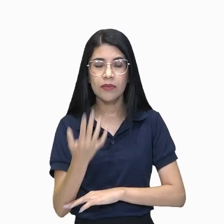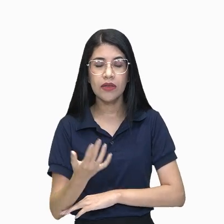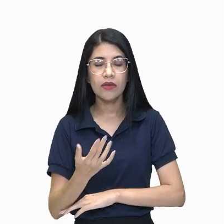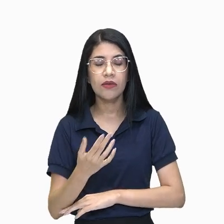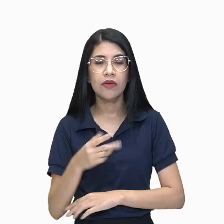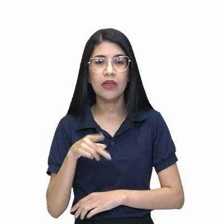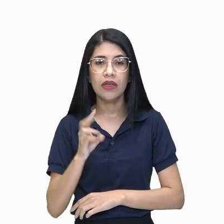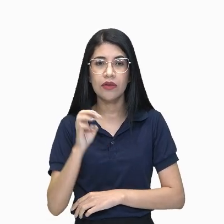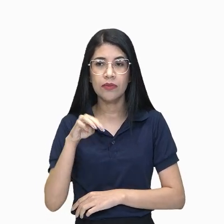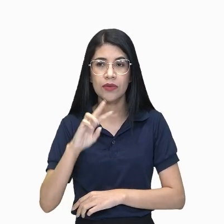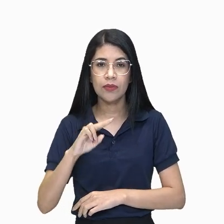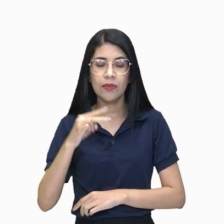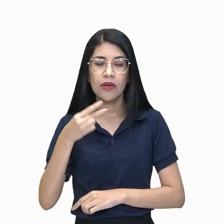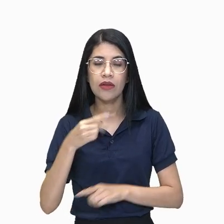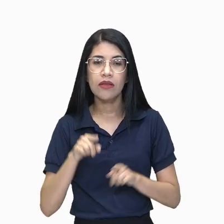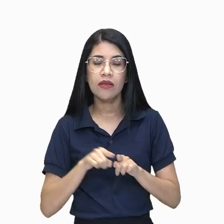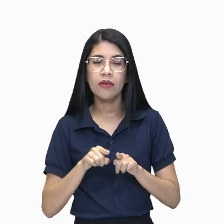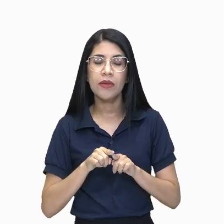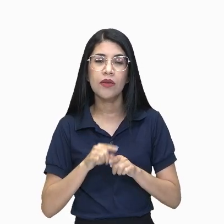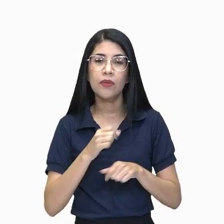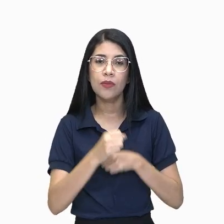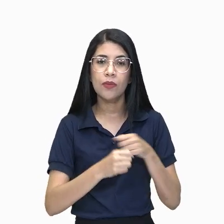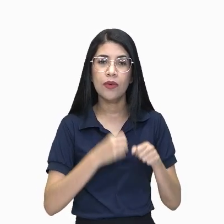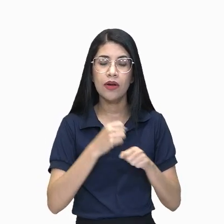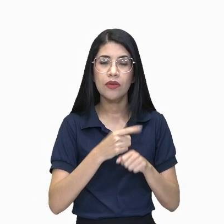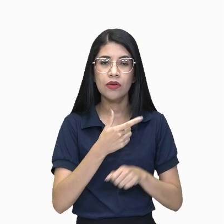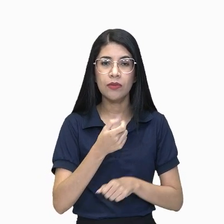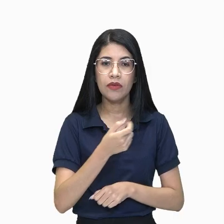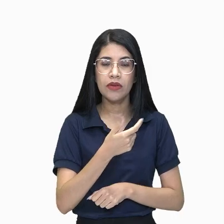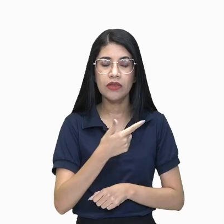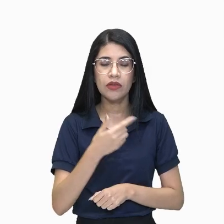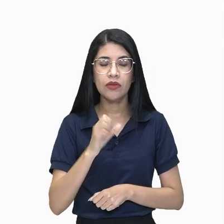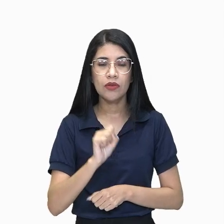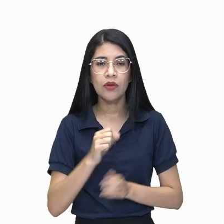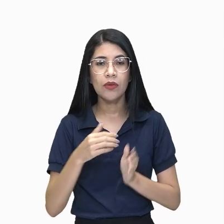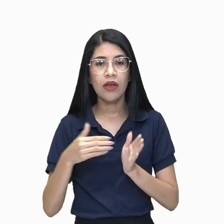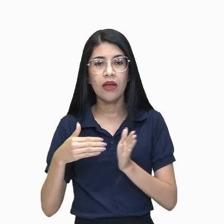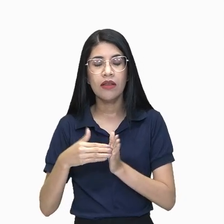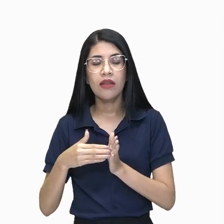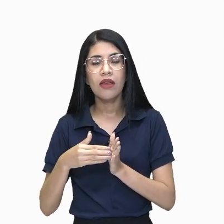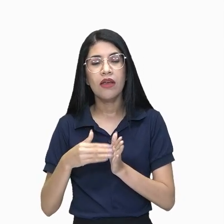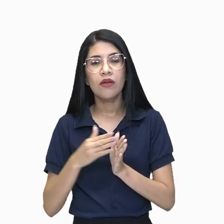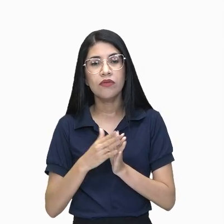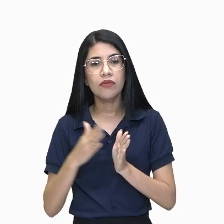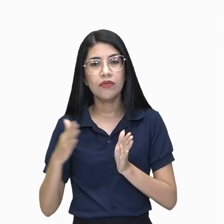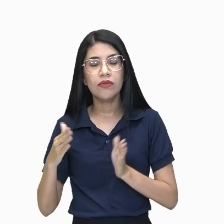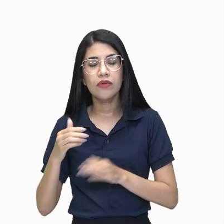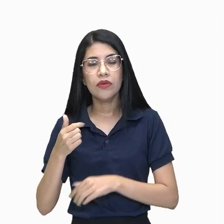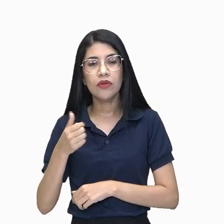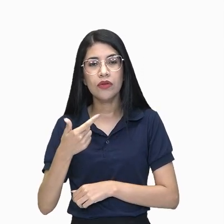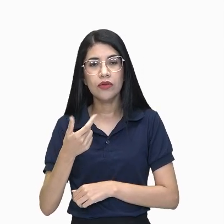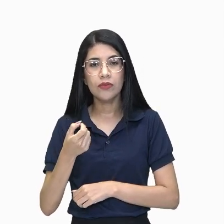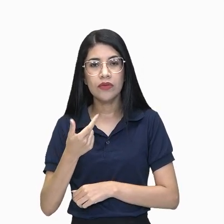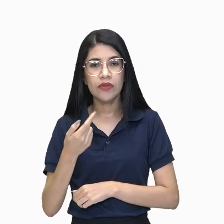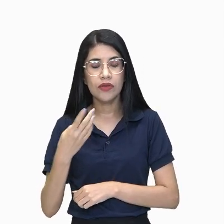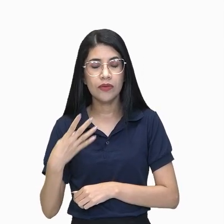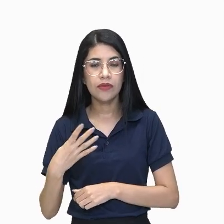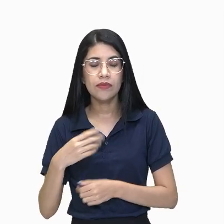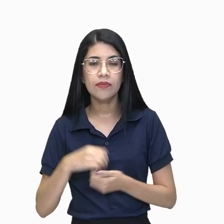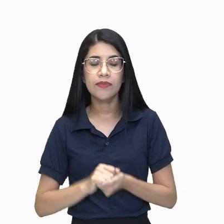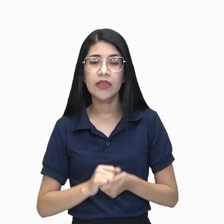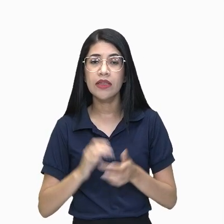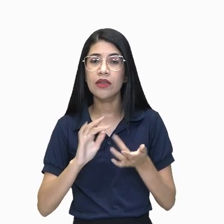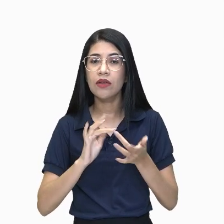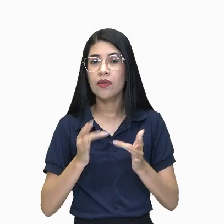em consideração do ano de 2018 até o ano de 2024, como já foi falado aqui pela professora, certo? E nesse contexto,